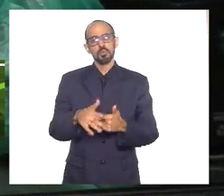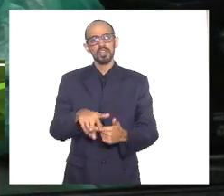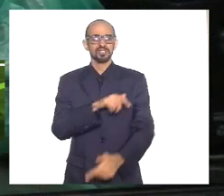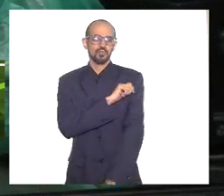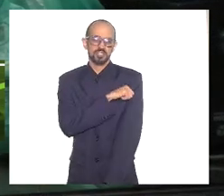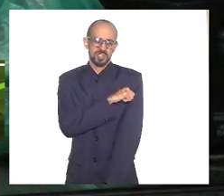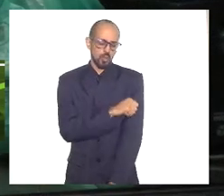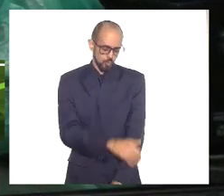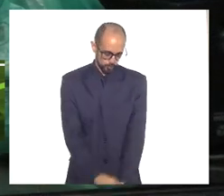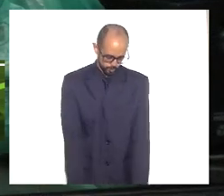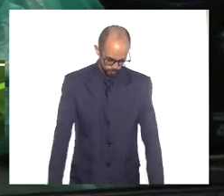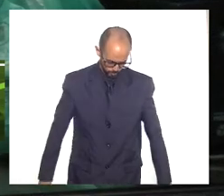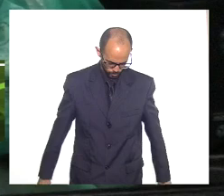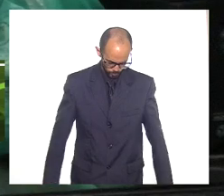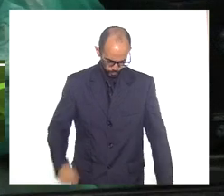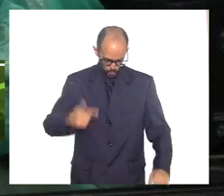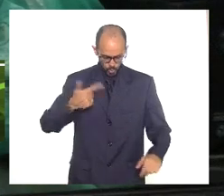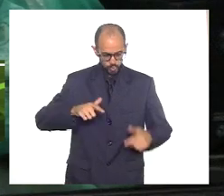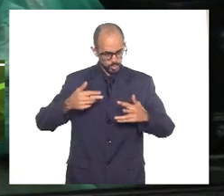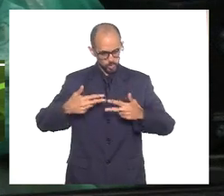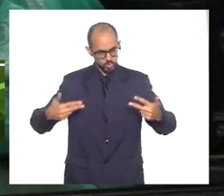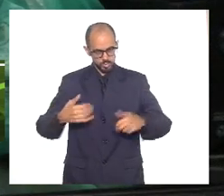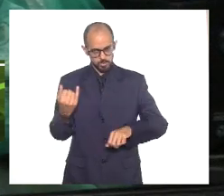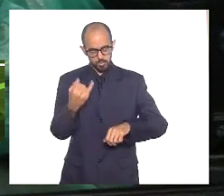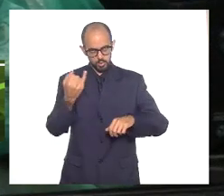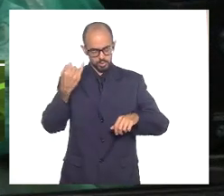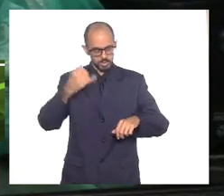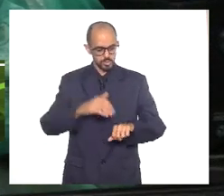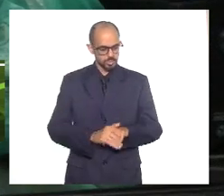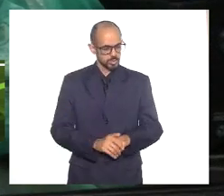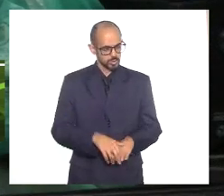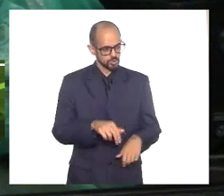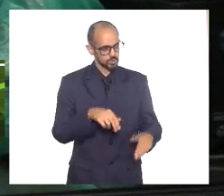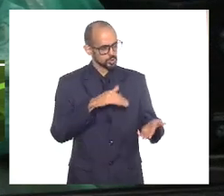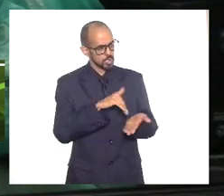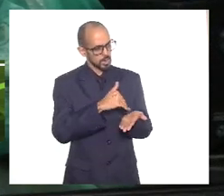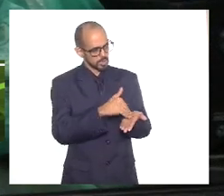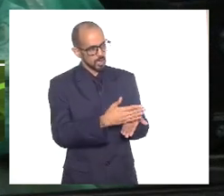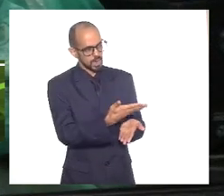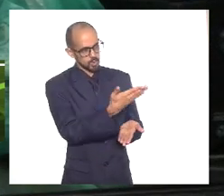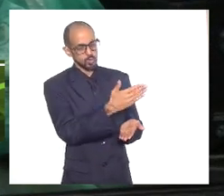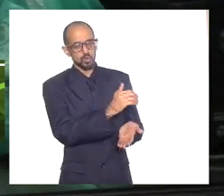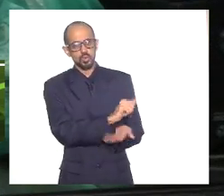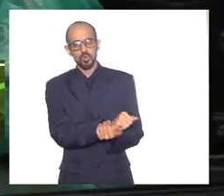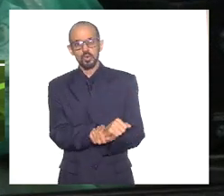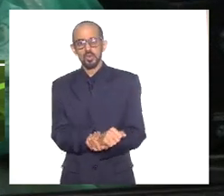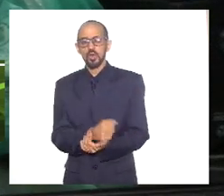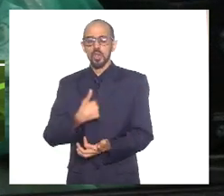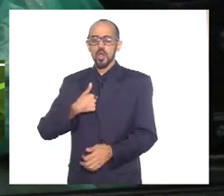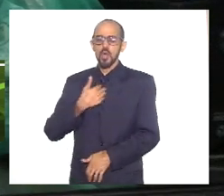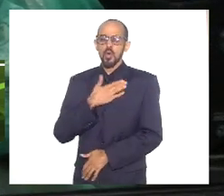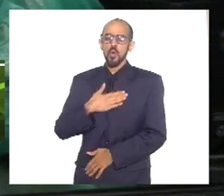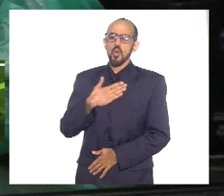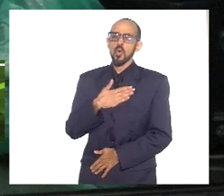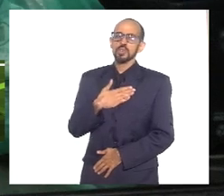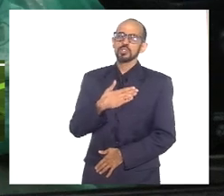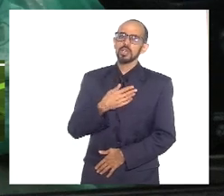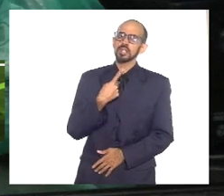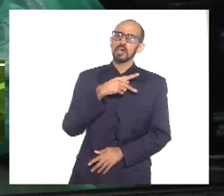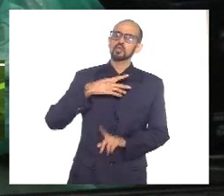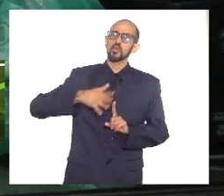Quero assinalar um segundo ponto, secretário Nelson Rocha, que eu gostei muito da sua